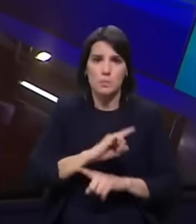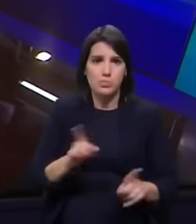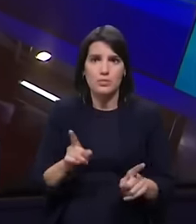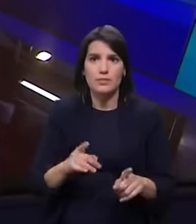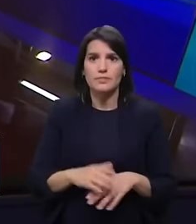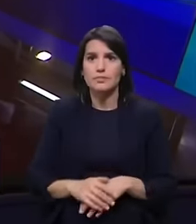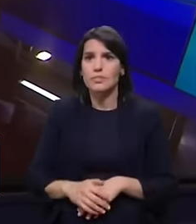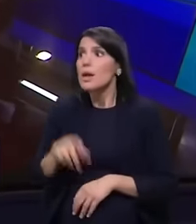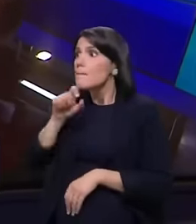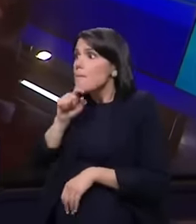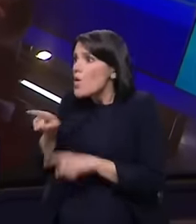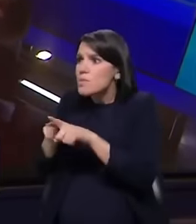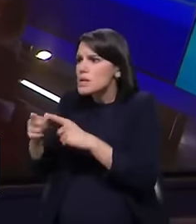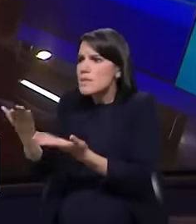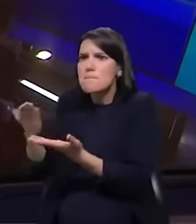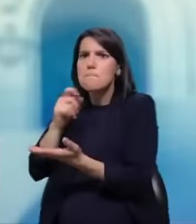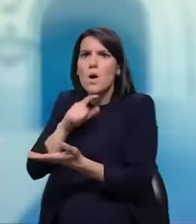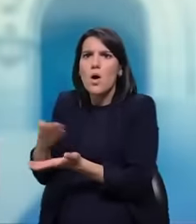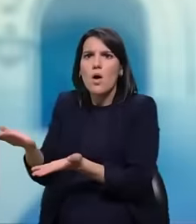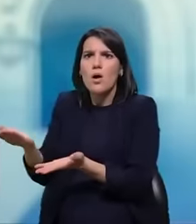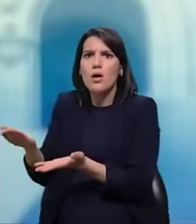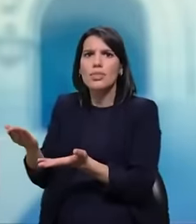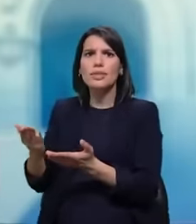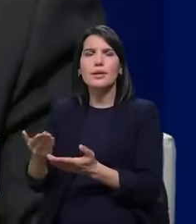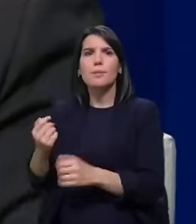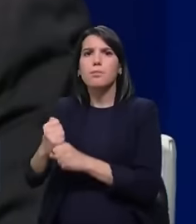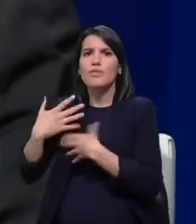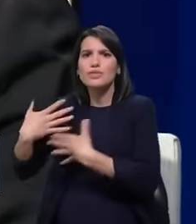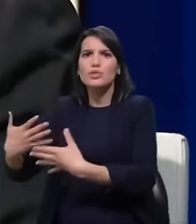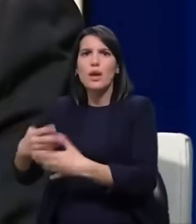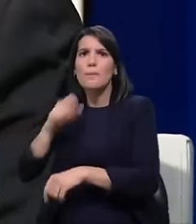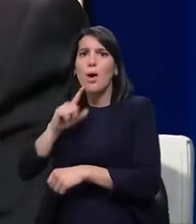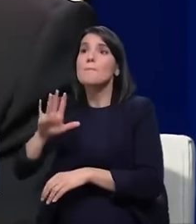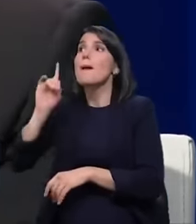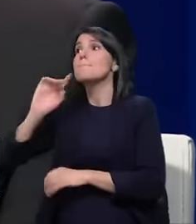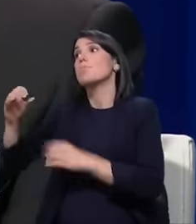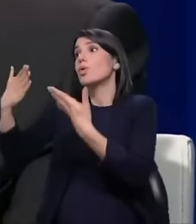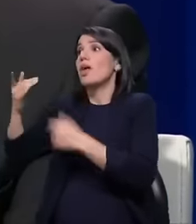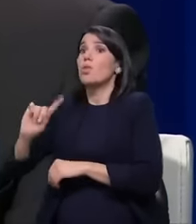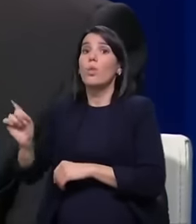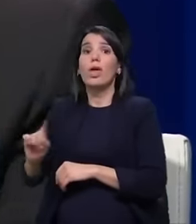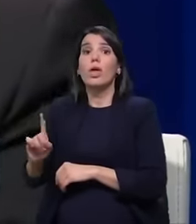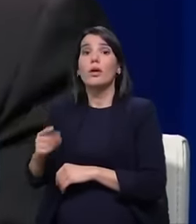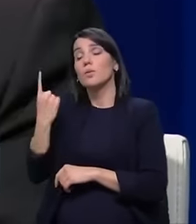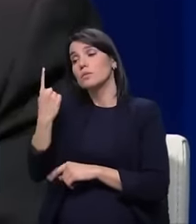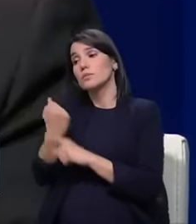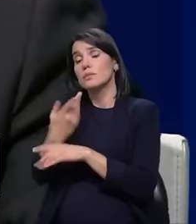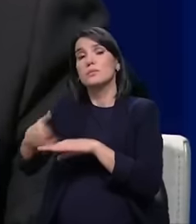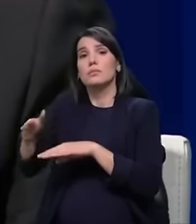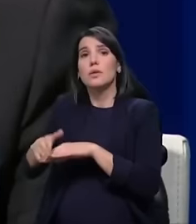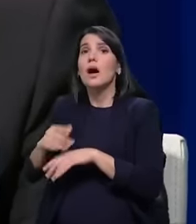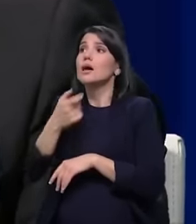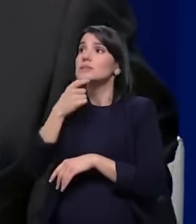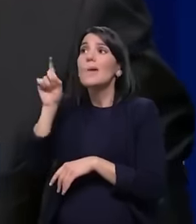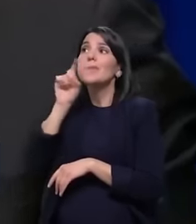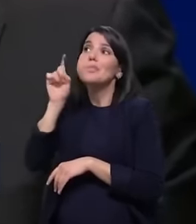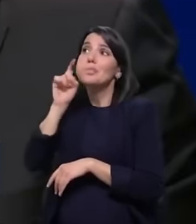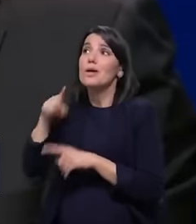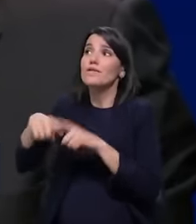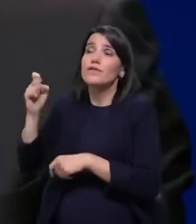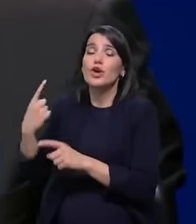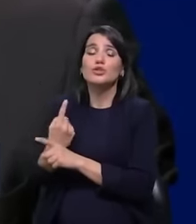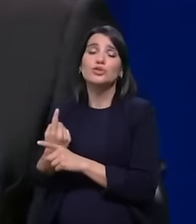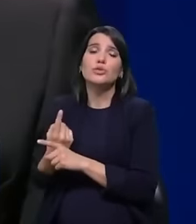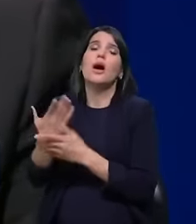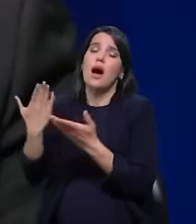qualificações podem ser essas. Porque a qualificação pode ser profissional. Não entra. Não terá prioridade, com uma exceção, que é o asilo. Porque aí nós temos